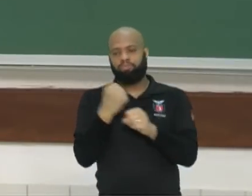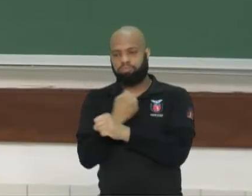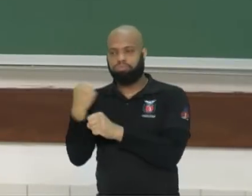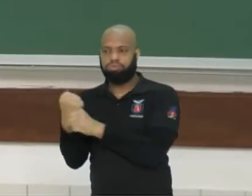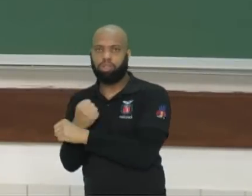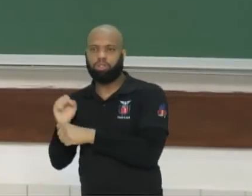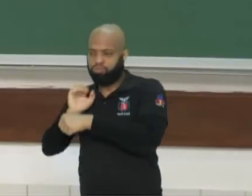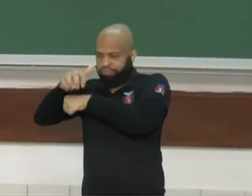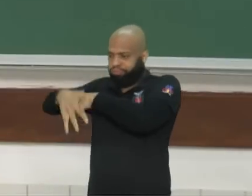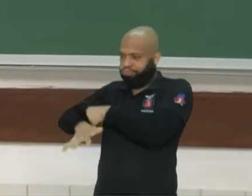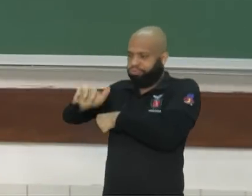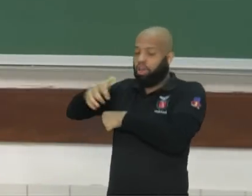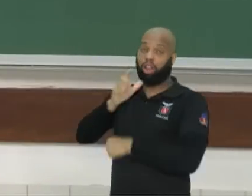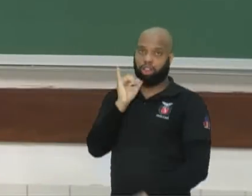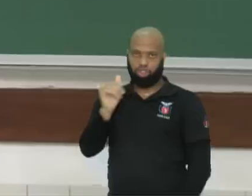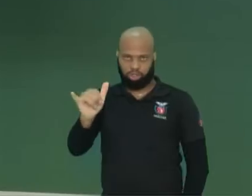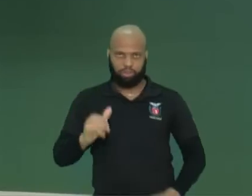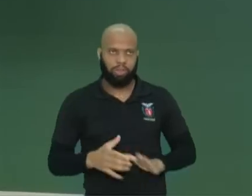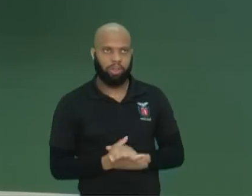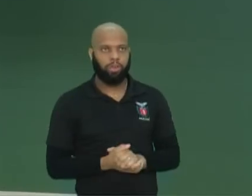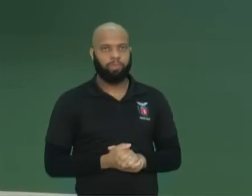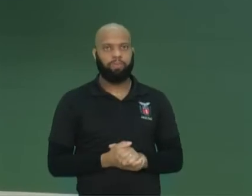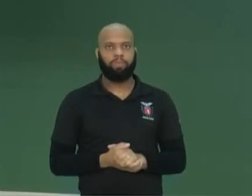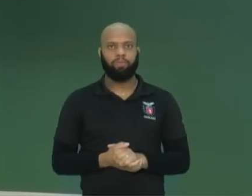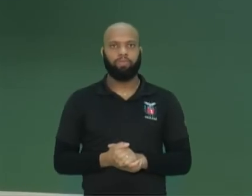construção da usina de Belo Monte, tá?